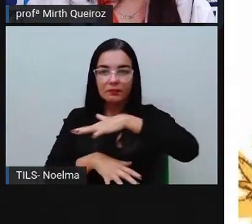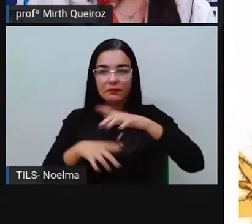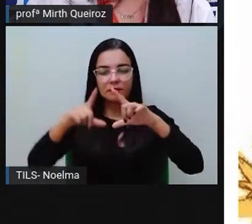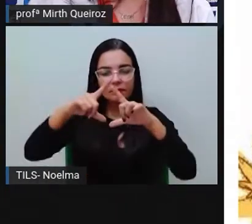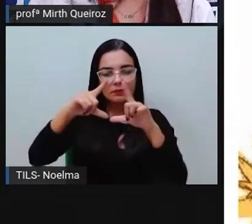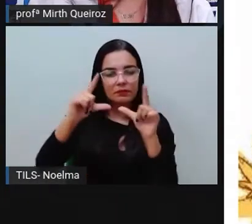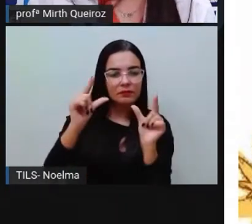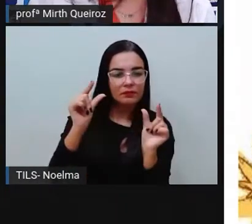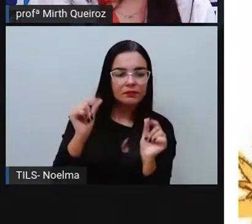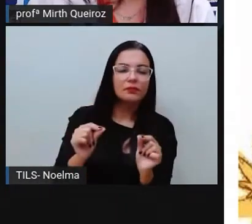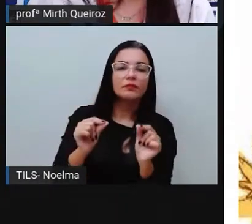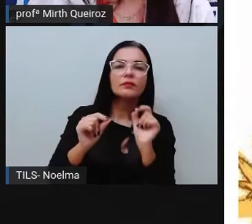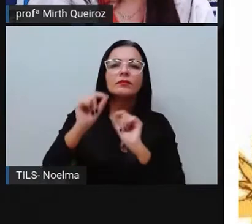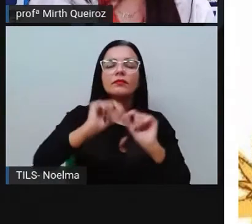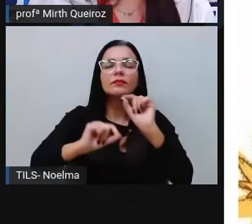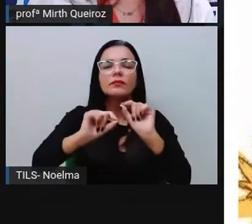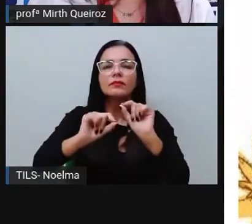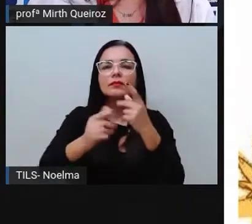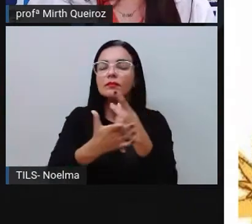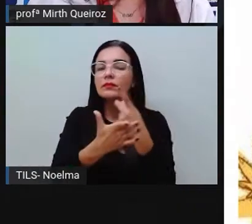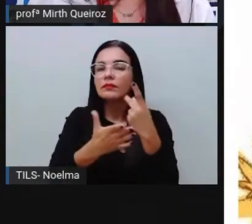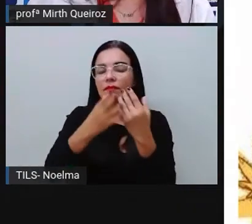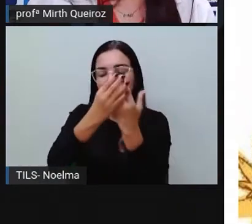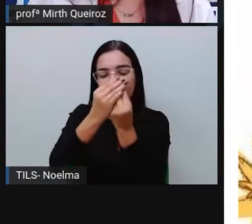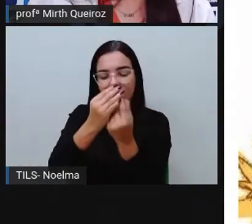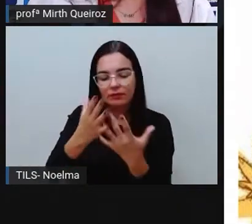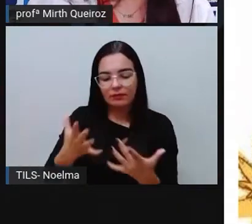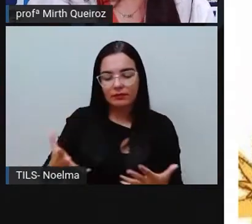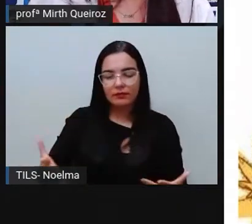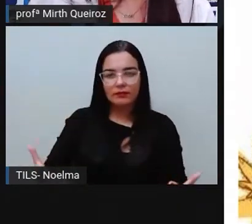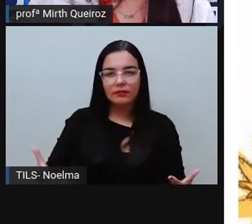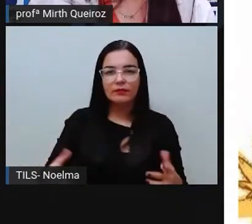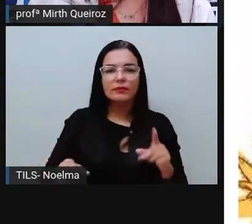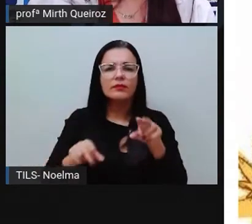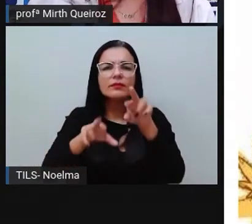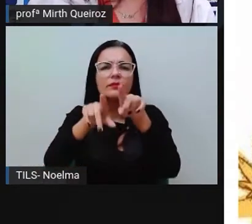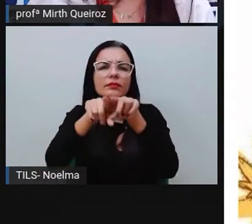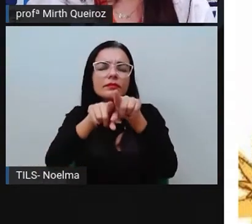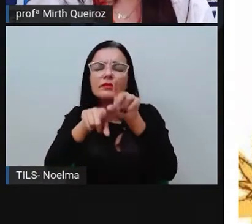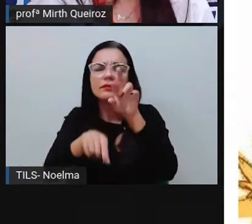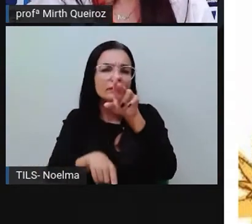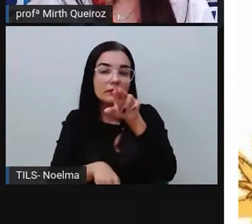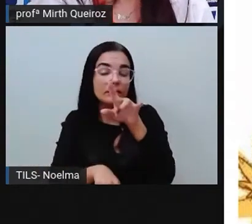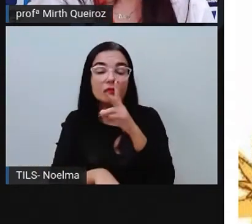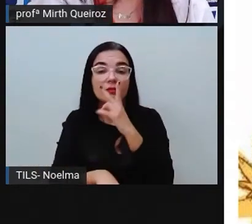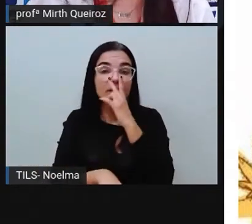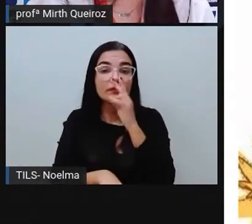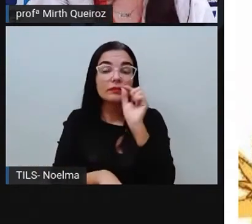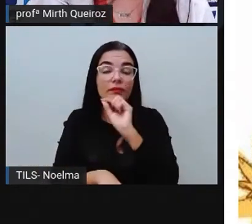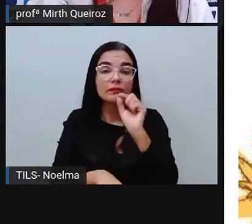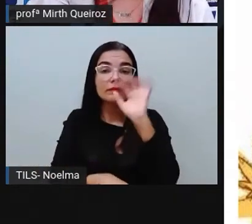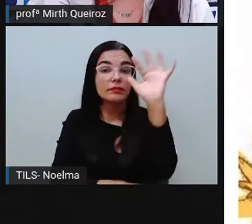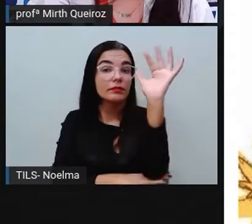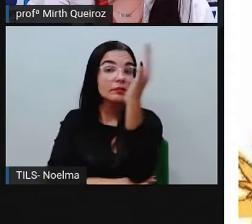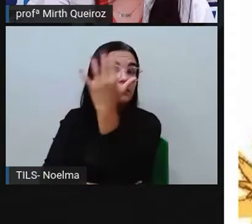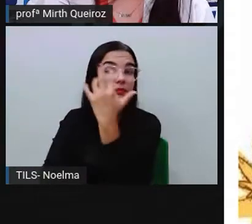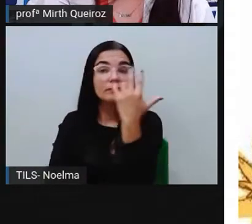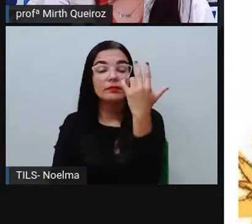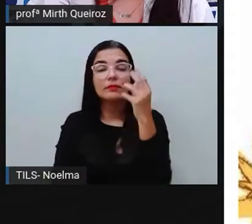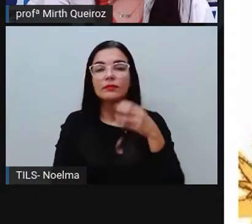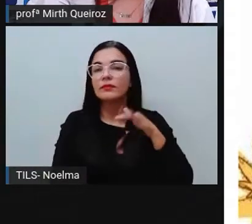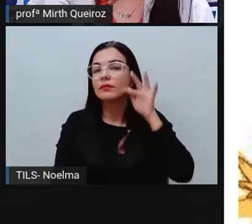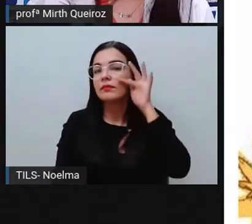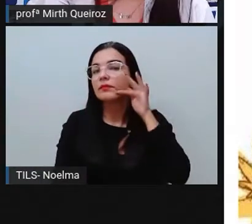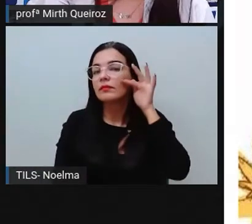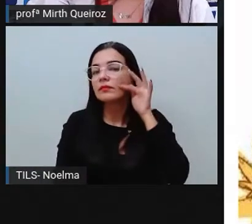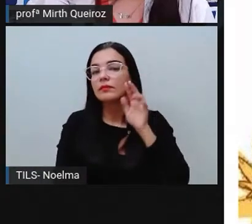o próprio pé de umbu, né? Onde na seca a gente não vê nenhum tipo de folhagem, e inclusive quando a